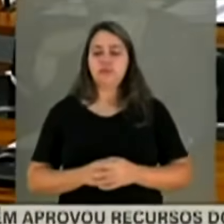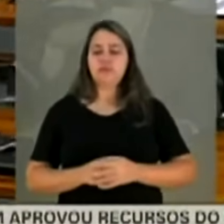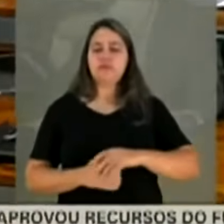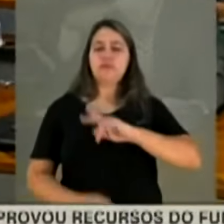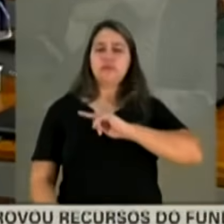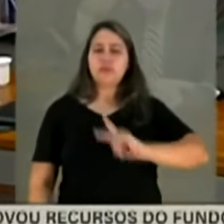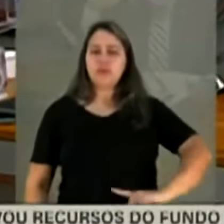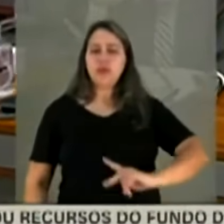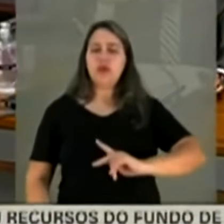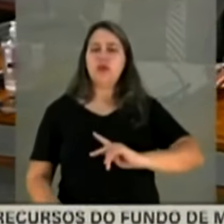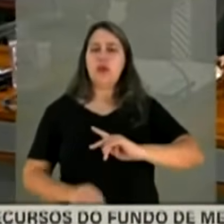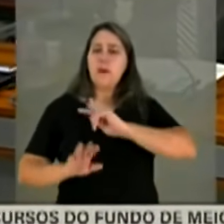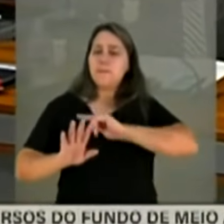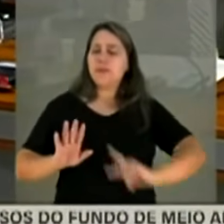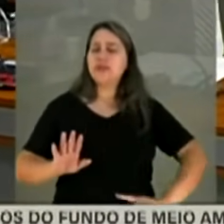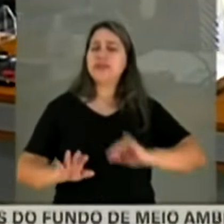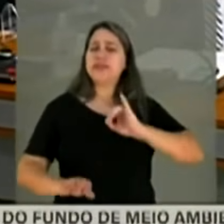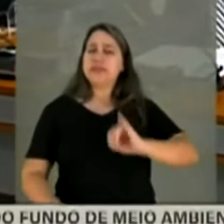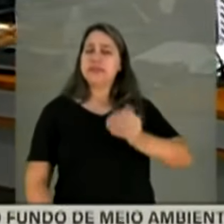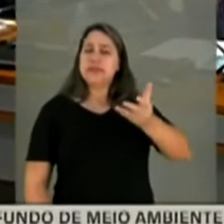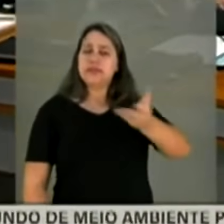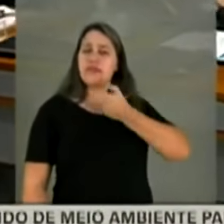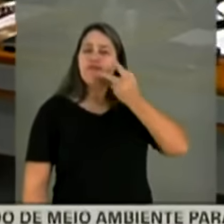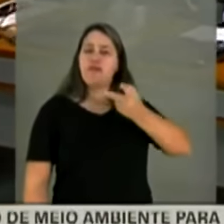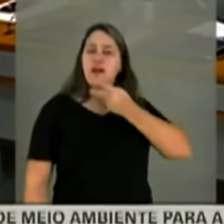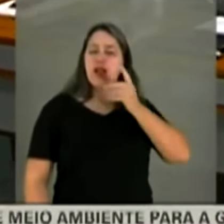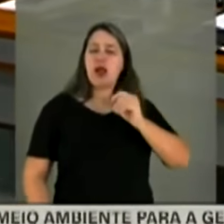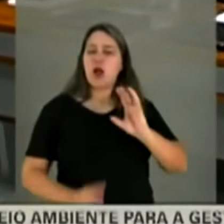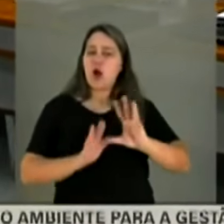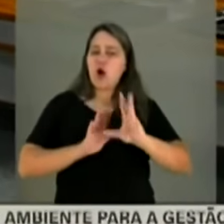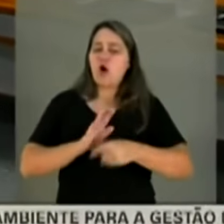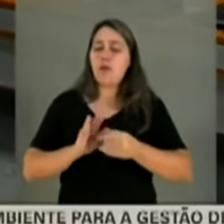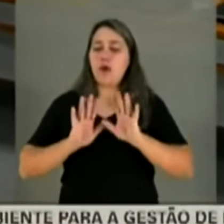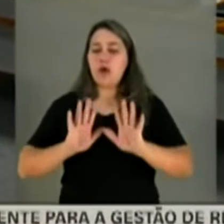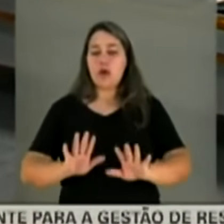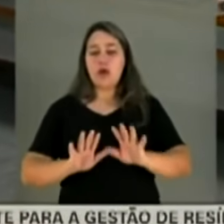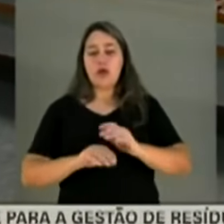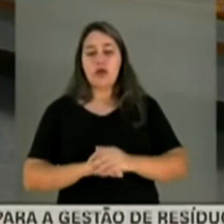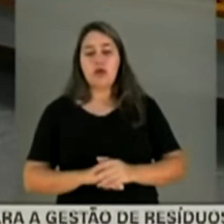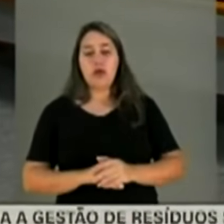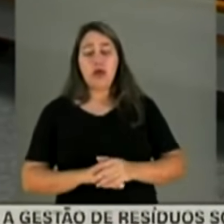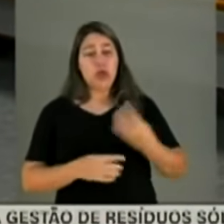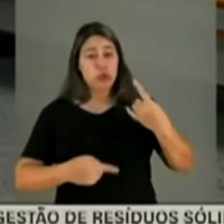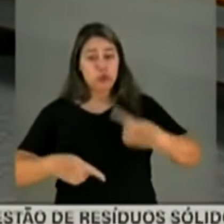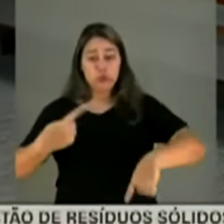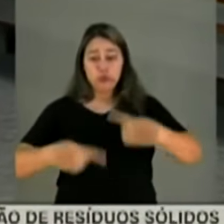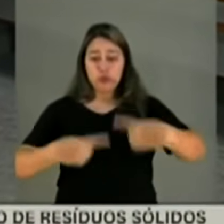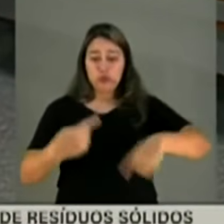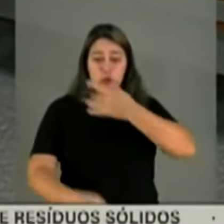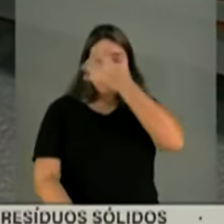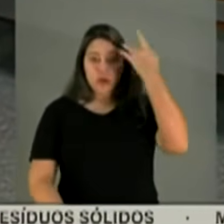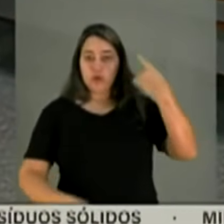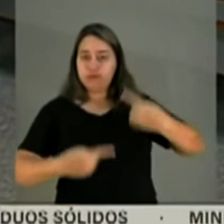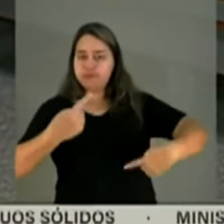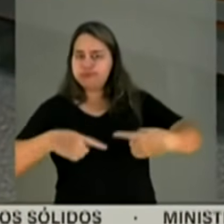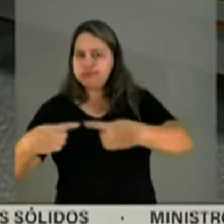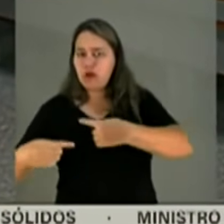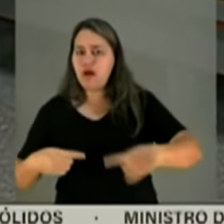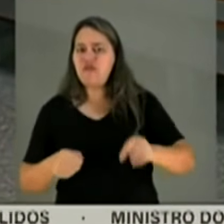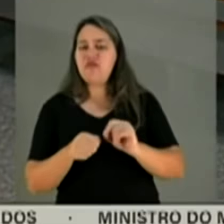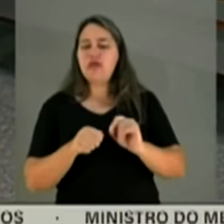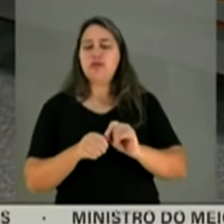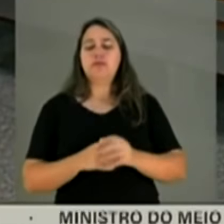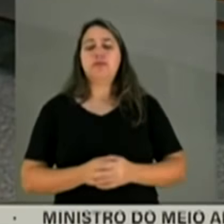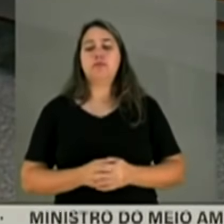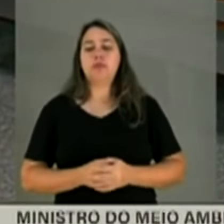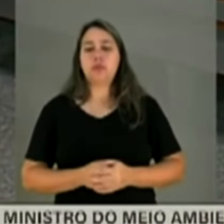Dando entrevistas. Presidente, se Vossa Excelência quiser falar de rolo, assegure a fala da senhora. Fala a hora que Vossa Excelência não seja. Fala a hora que você quiser. Vossa Excelência não